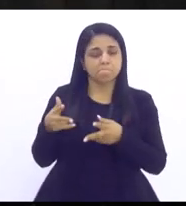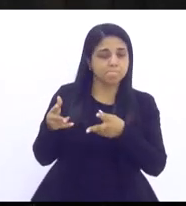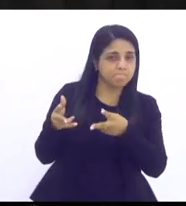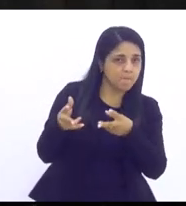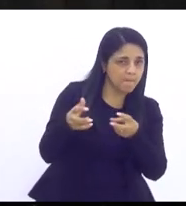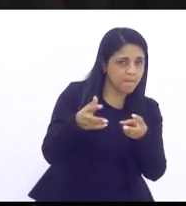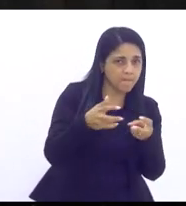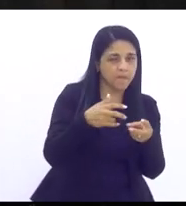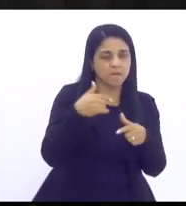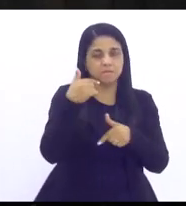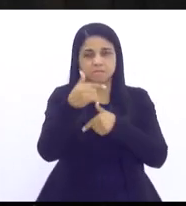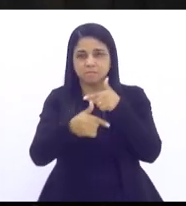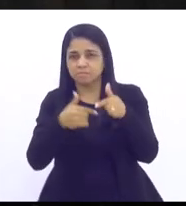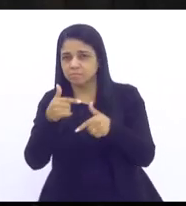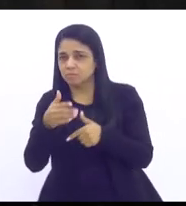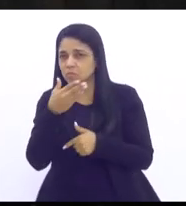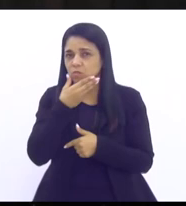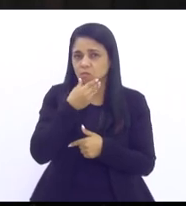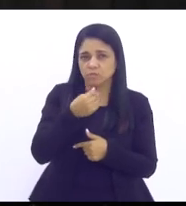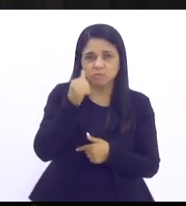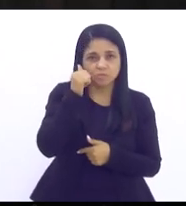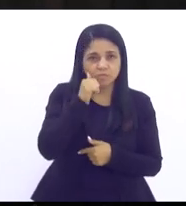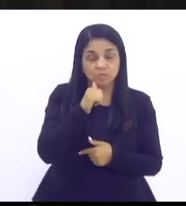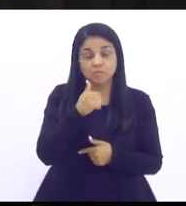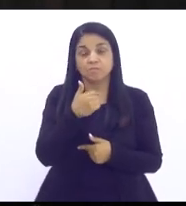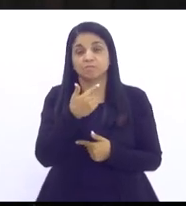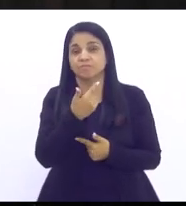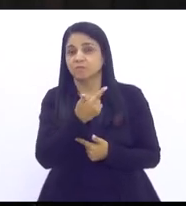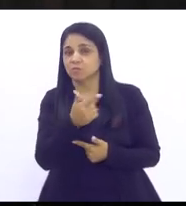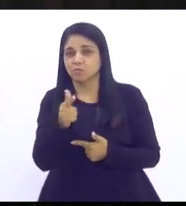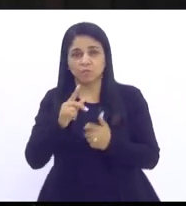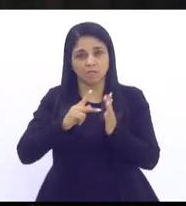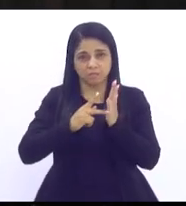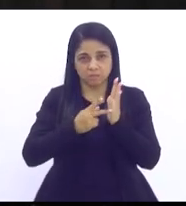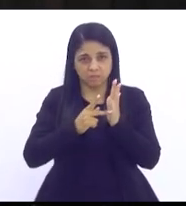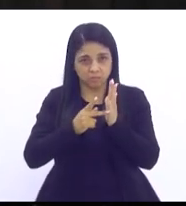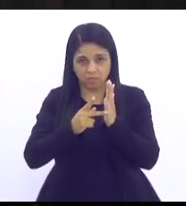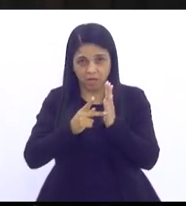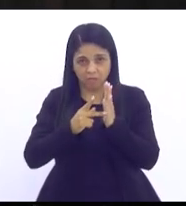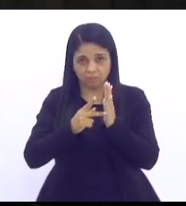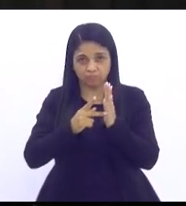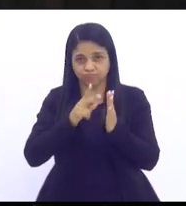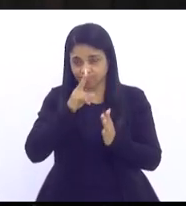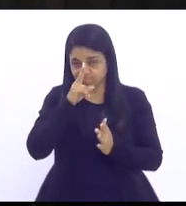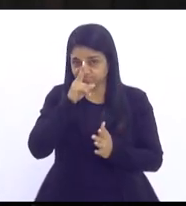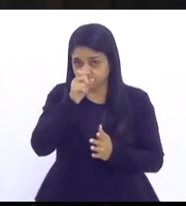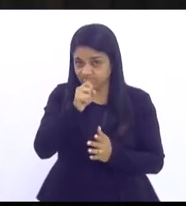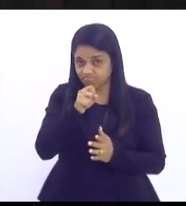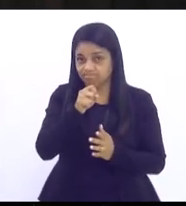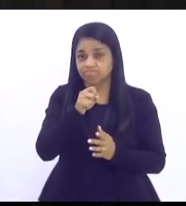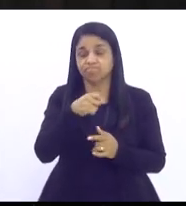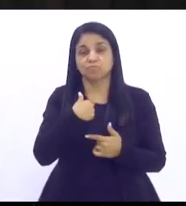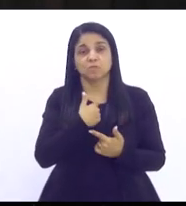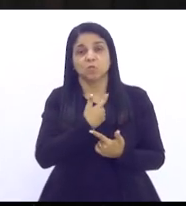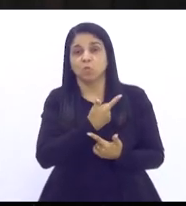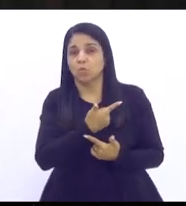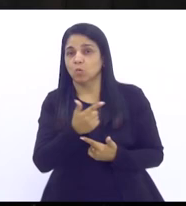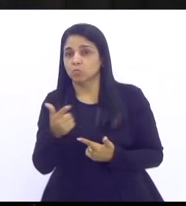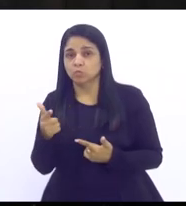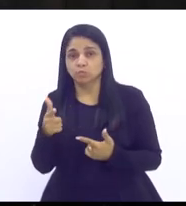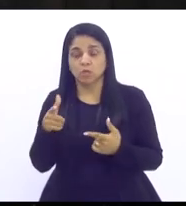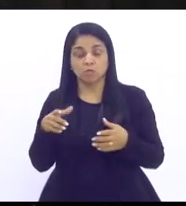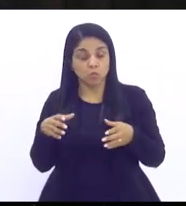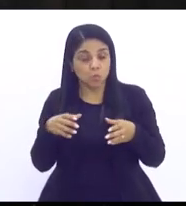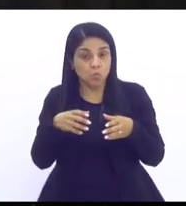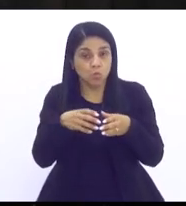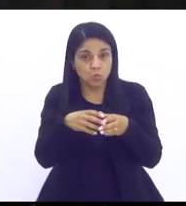para trabalhadoras e trabalhadores que não têm um sindicato fortalecido ou para quem não há convenção coletiva